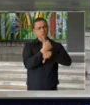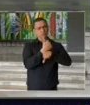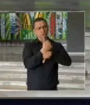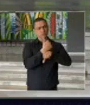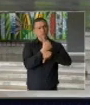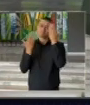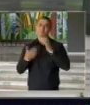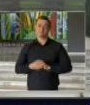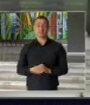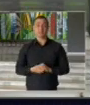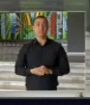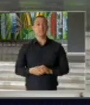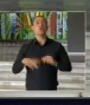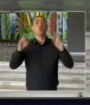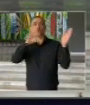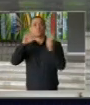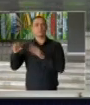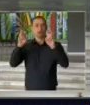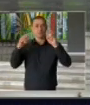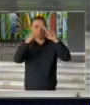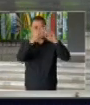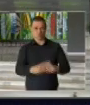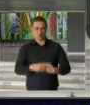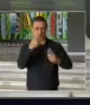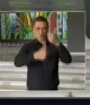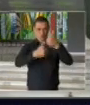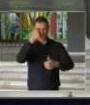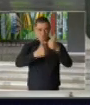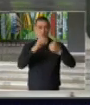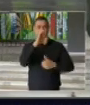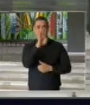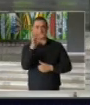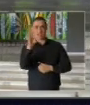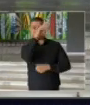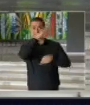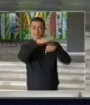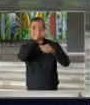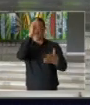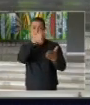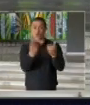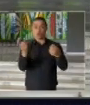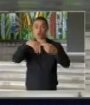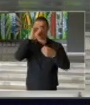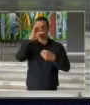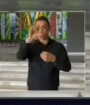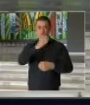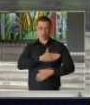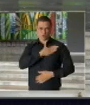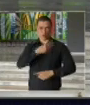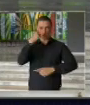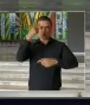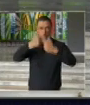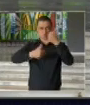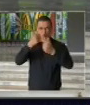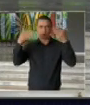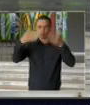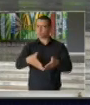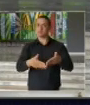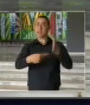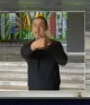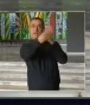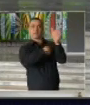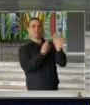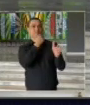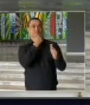Cara, ele voltou. São Paulo ontem voltou com cinema, com bar, com teatro, com restaurante. Já estava funcionando